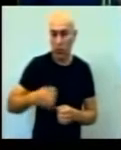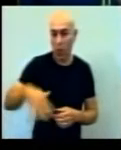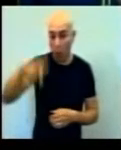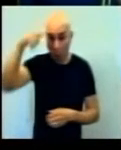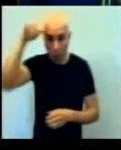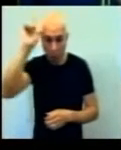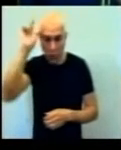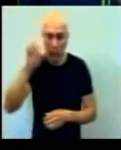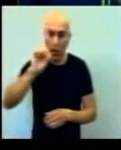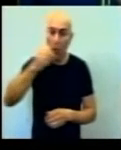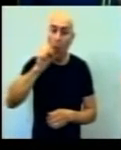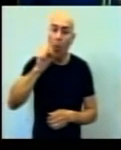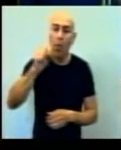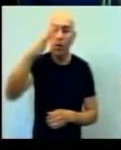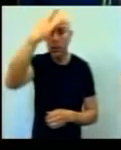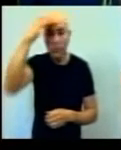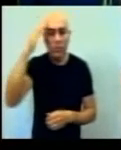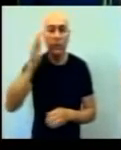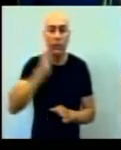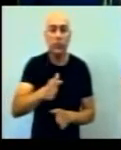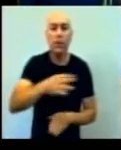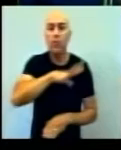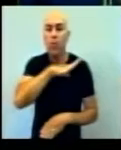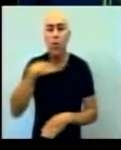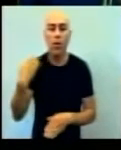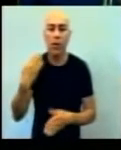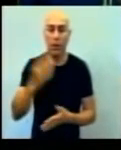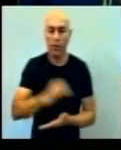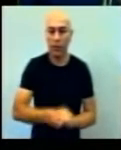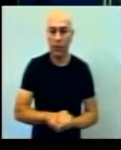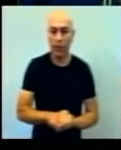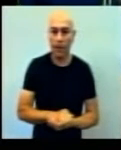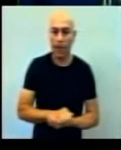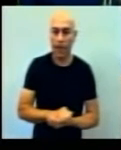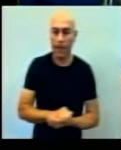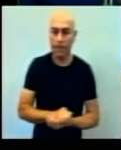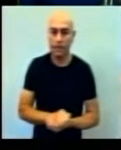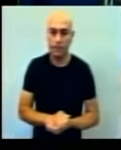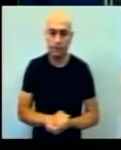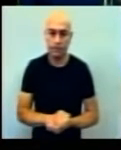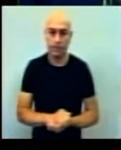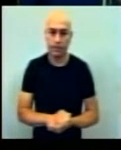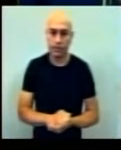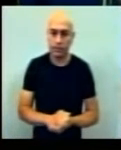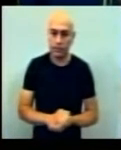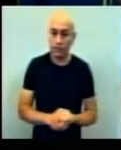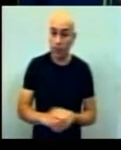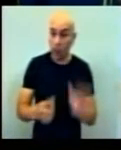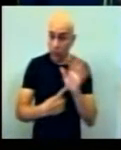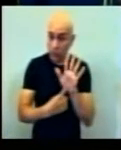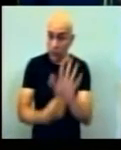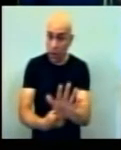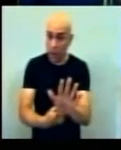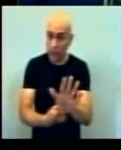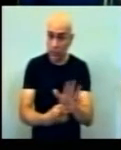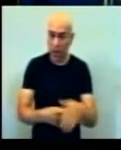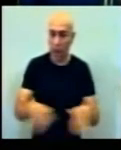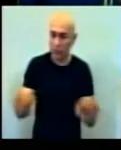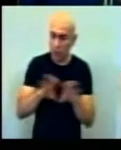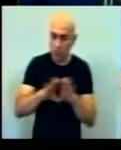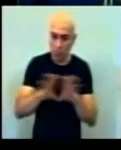aí das 24 horas, os dados do dia 15 para o dia 16. Próximo. Esse slide também não